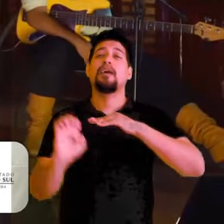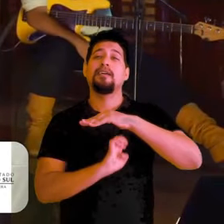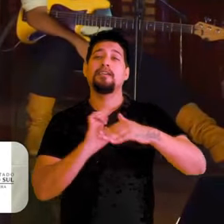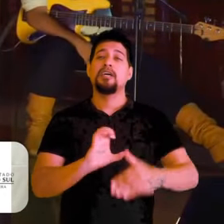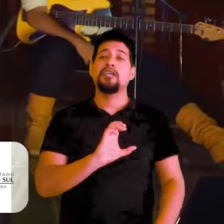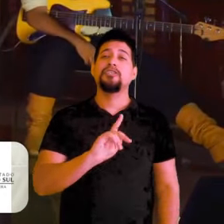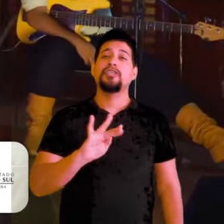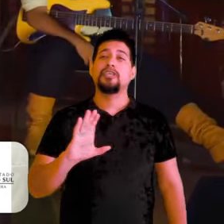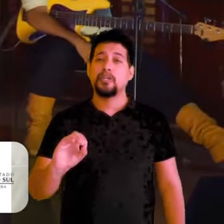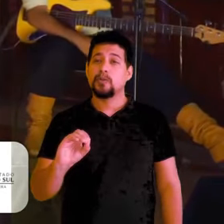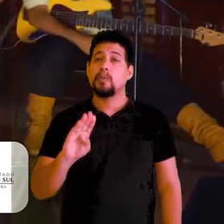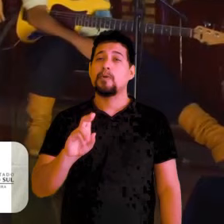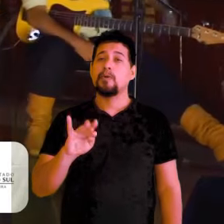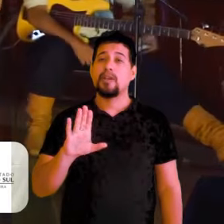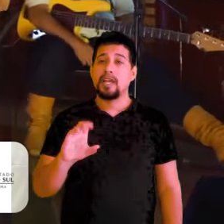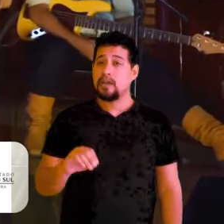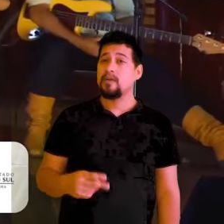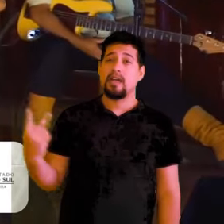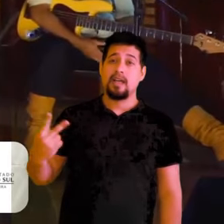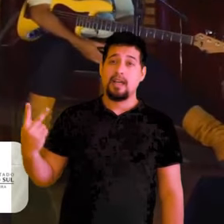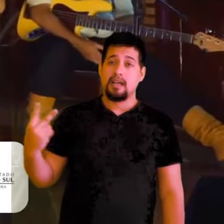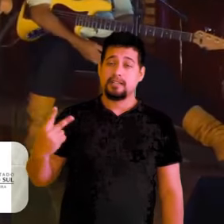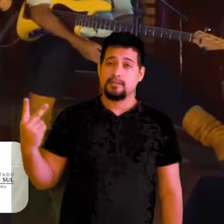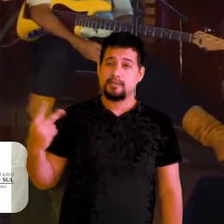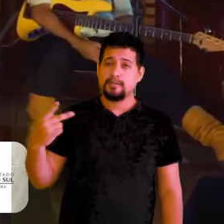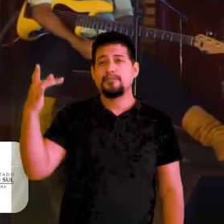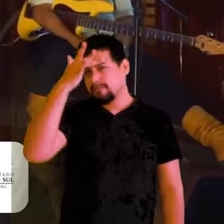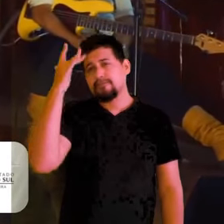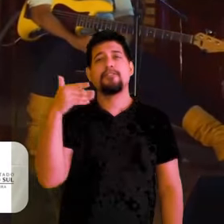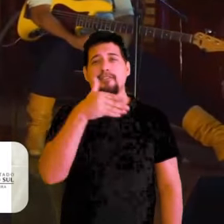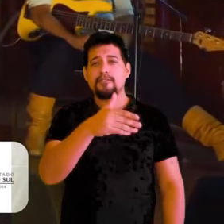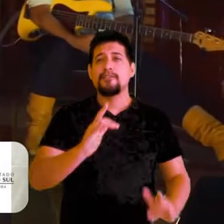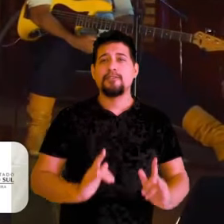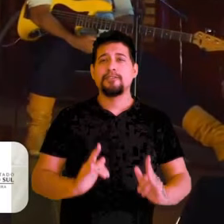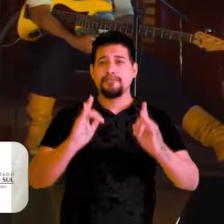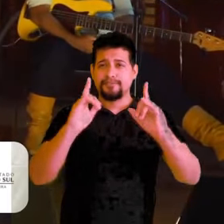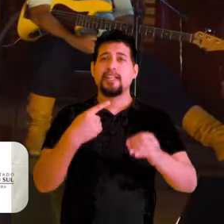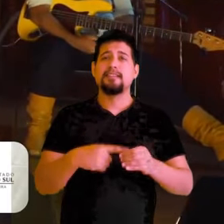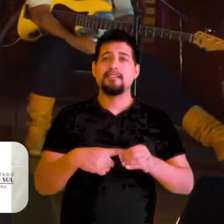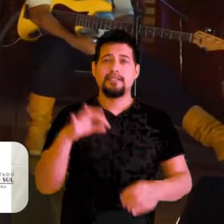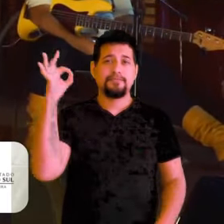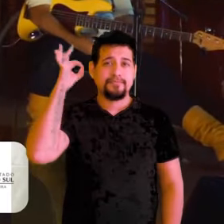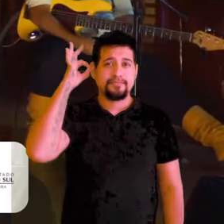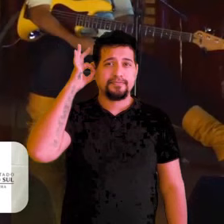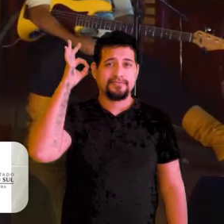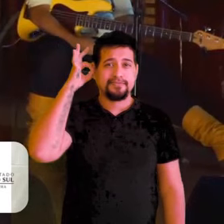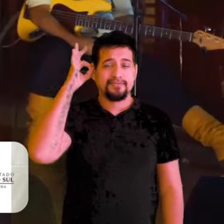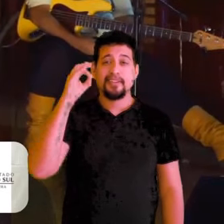empresa do Chiquito e Bordoneio, a esse casal maravilhoso no qual nós nos hospedamos em seu apartamento, lá em Ponta